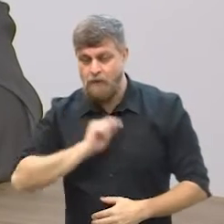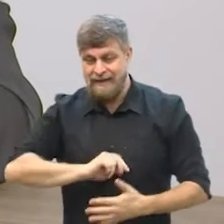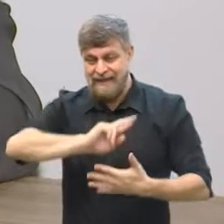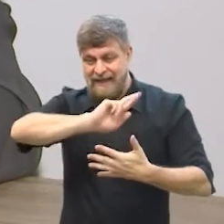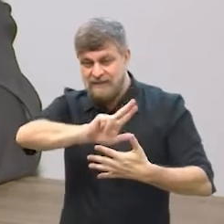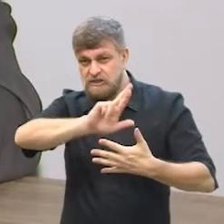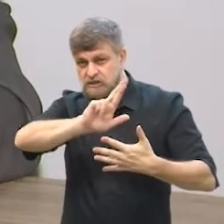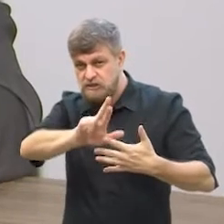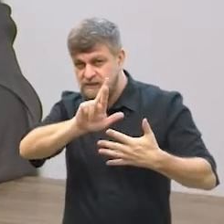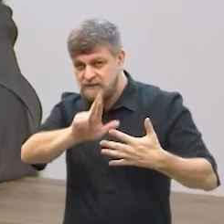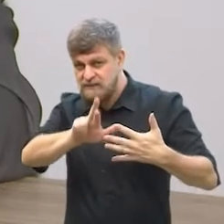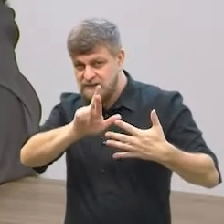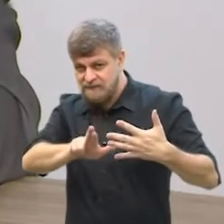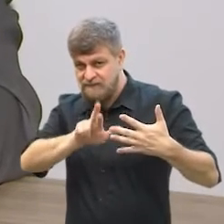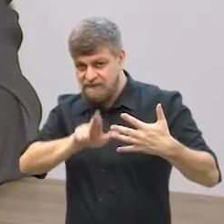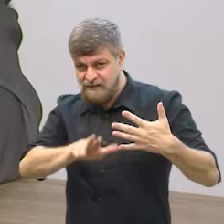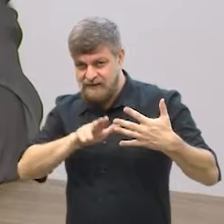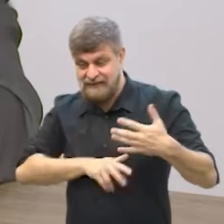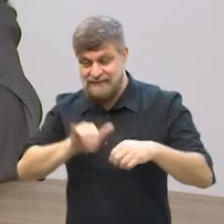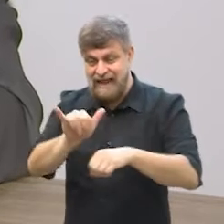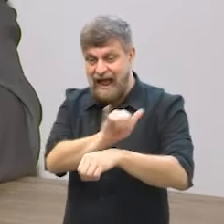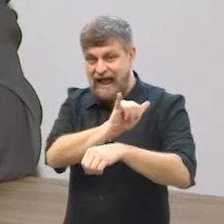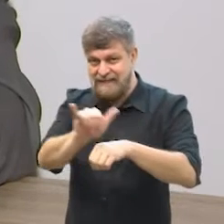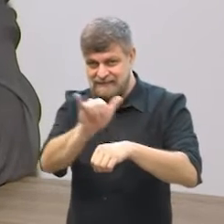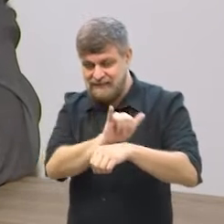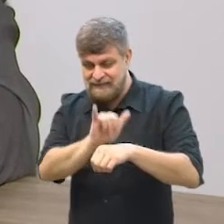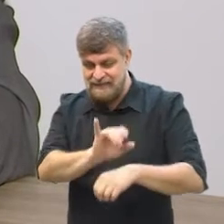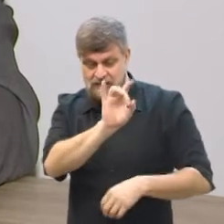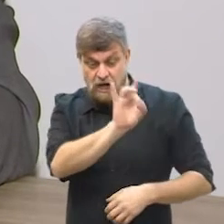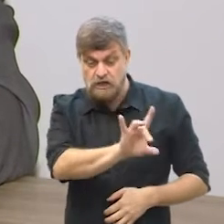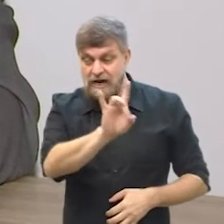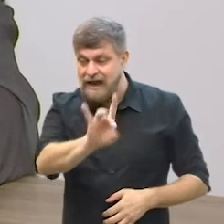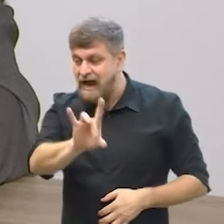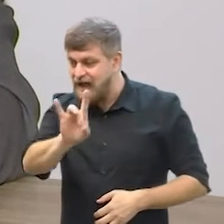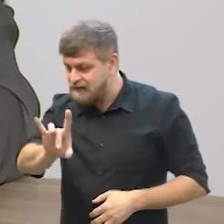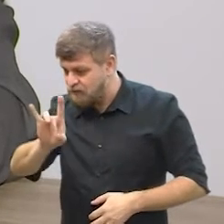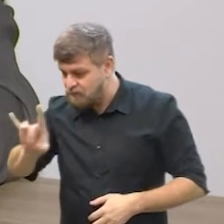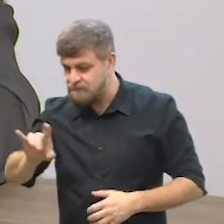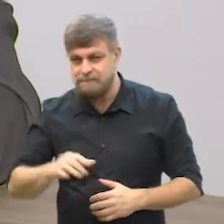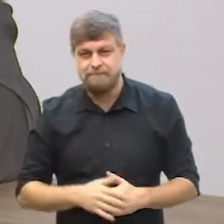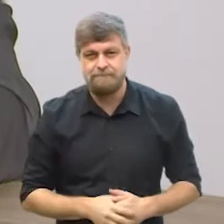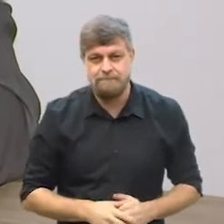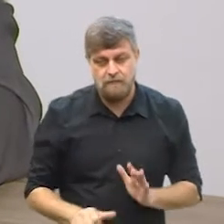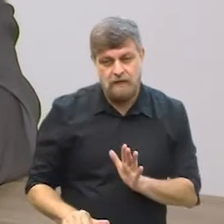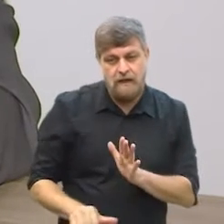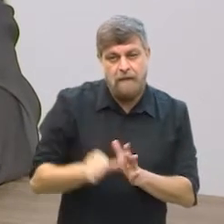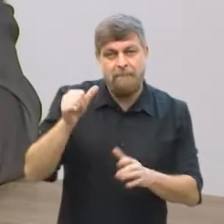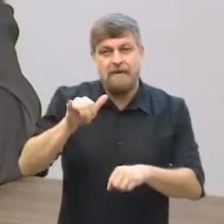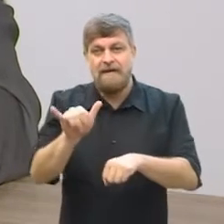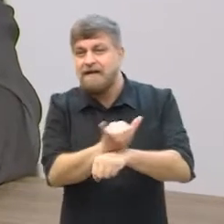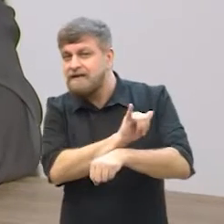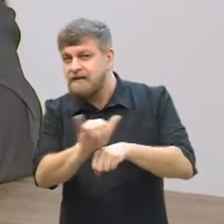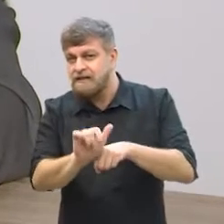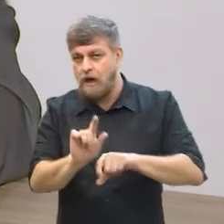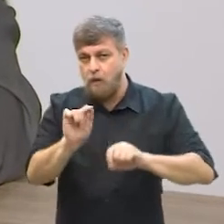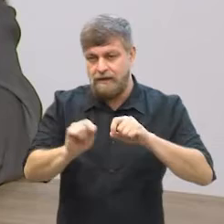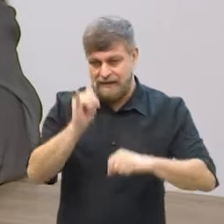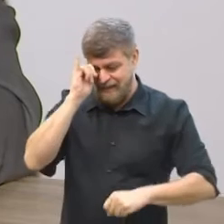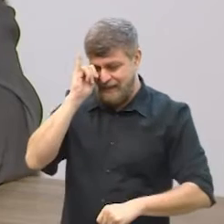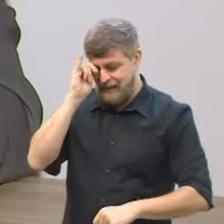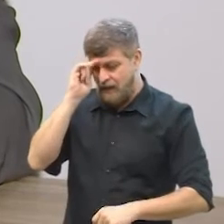o nível de complexidade e de profundidade que você vai em cada um desses 5 passos. O primeiro passo começa